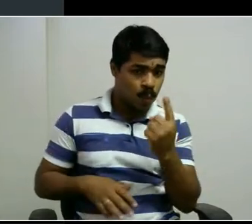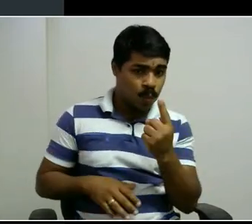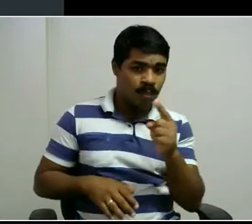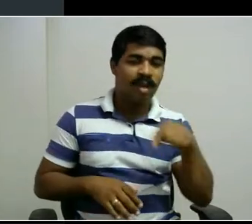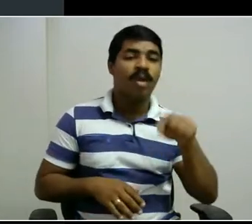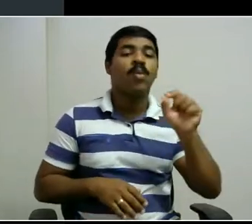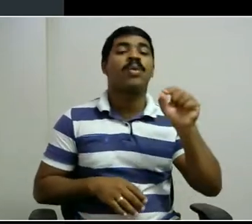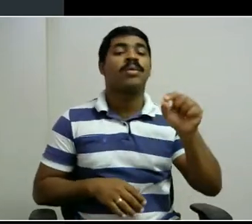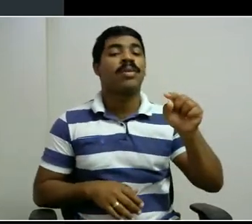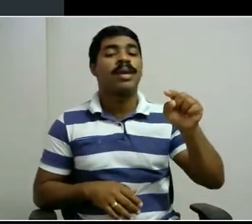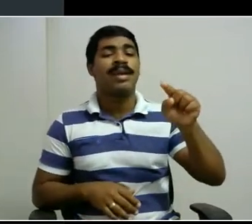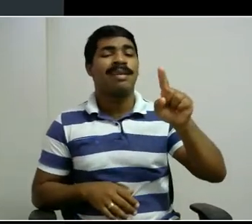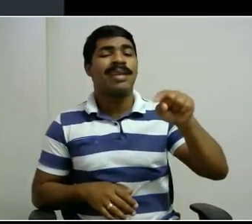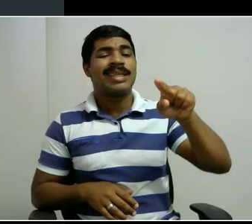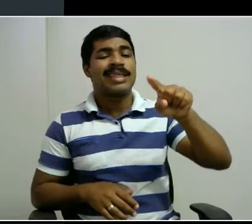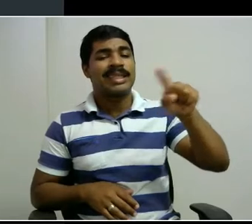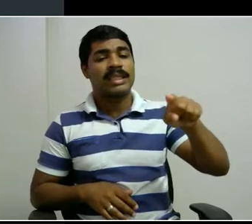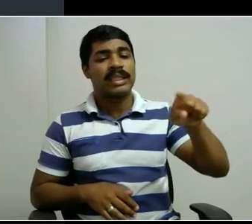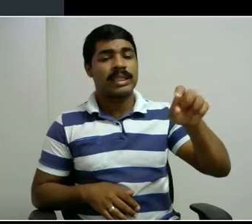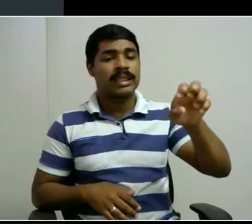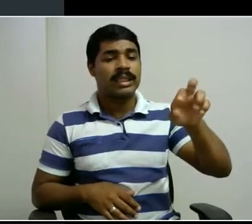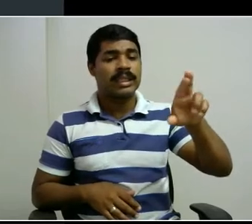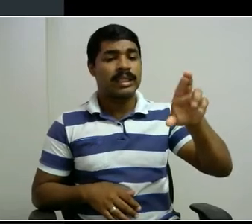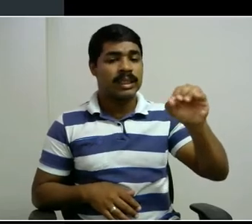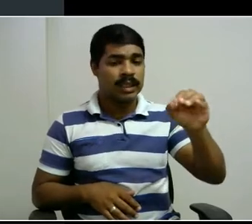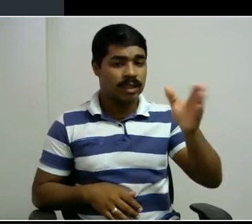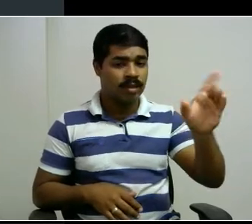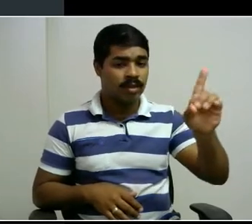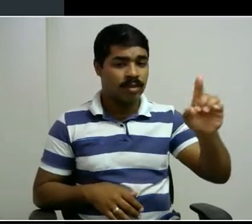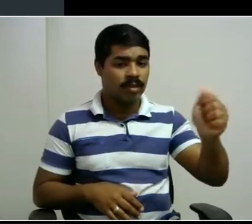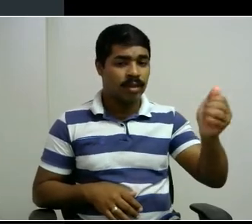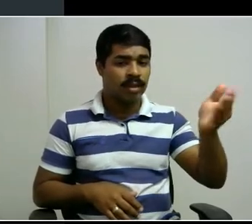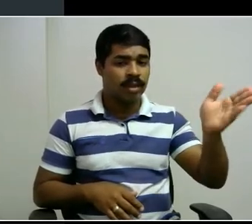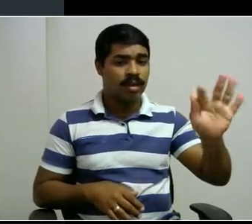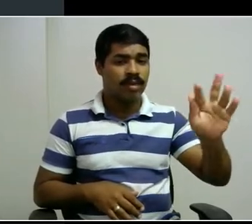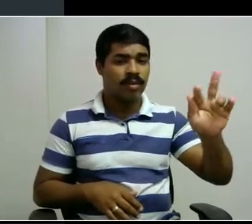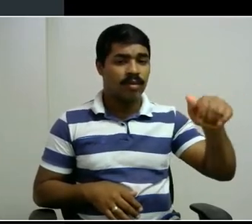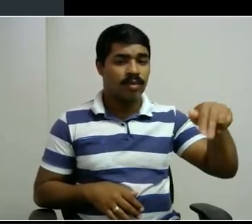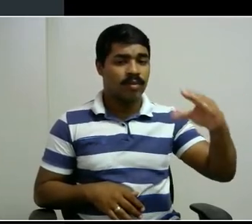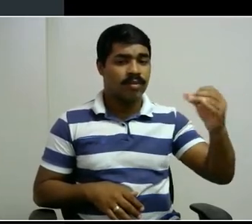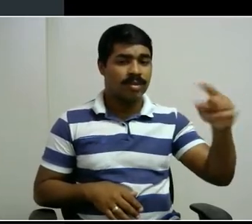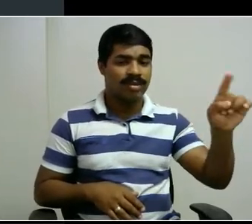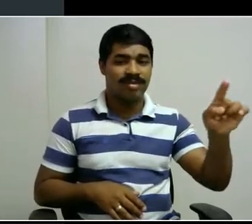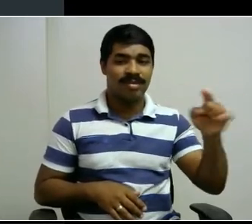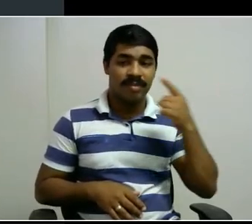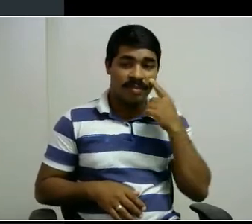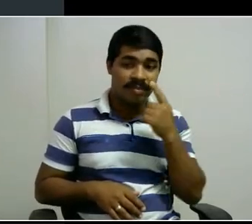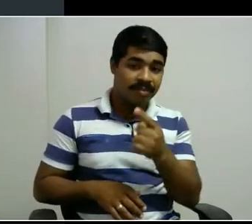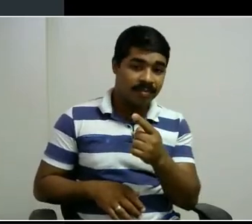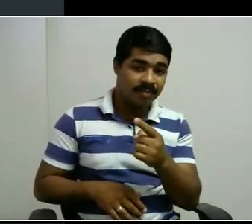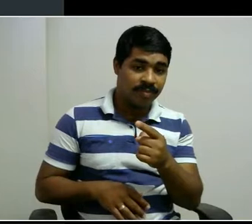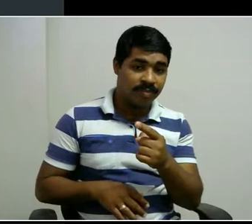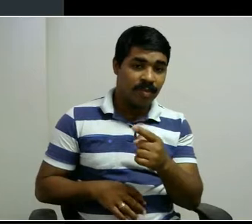Certo? Então aqui eu já sei que a função vale zero, ou seja, aqui a função é nula. Né? Eu vou escrever aqui nula.